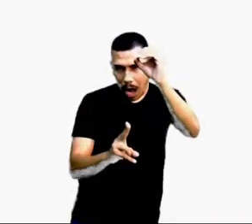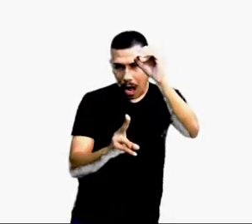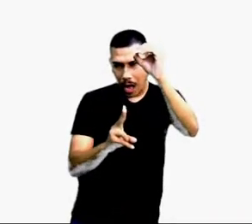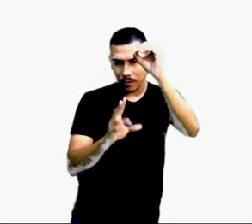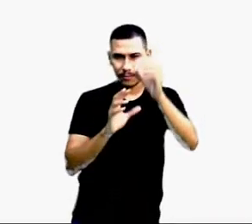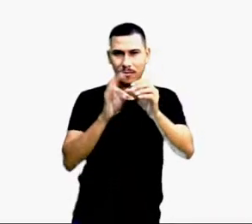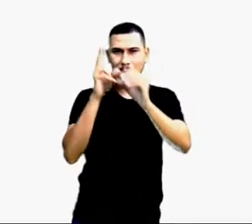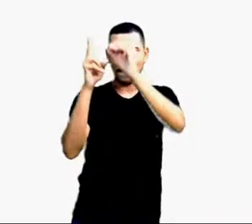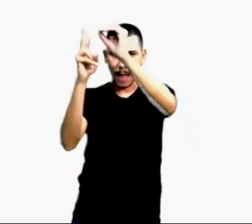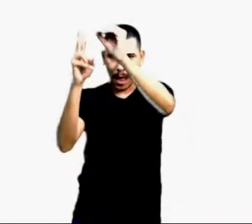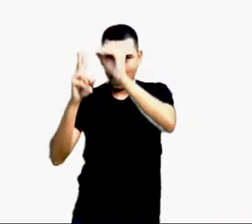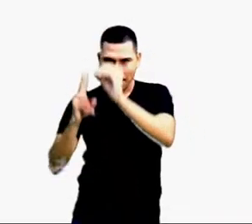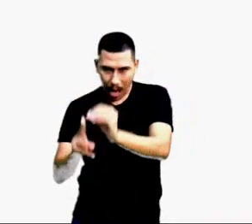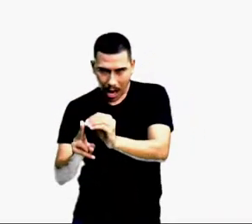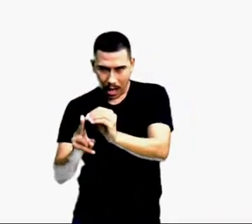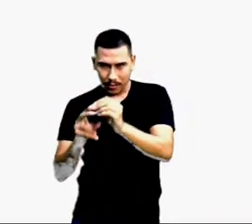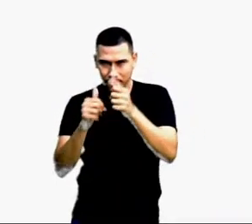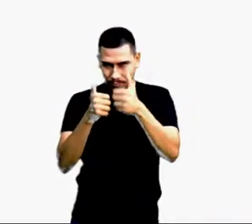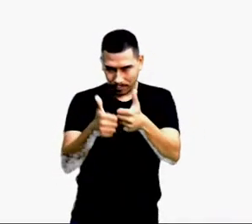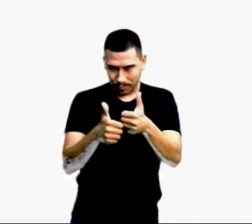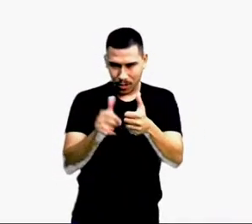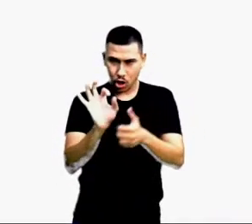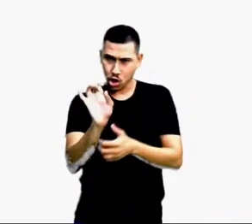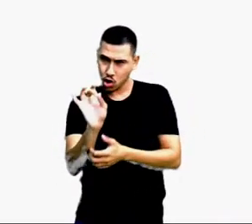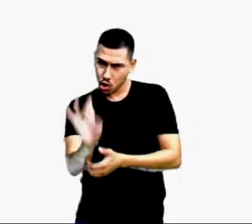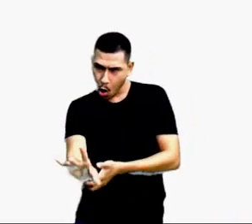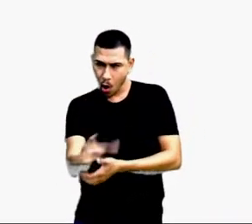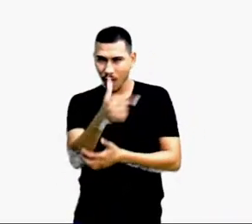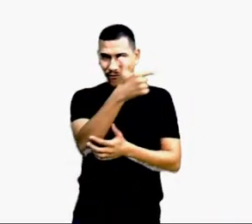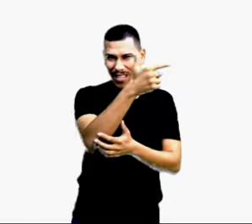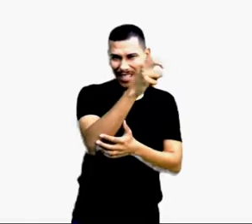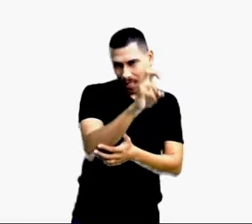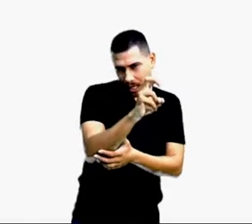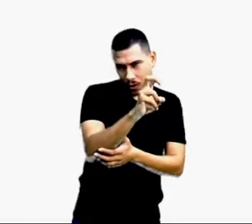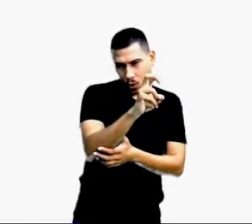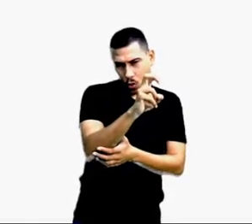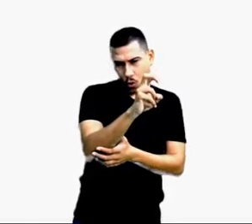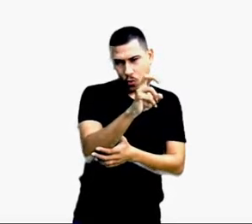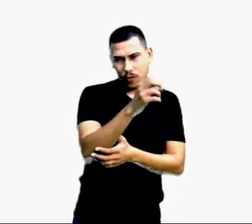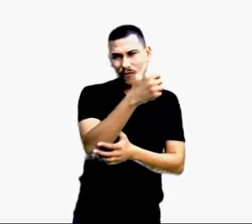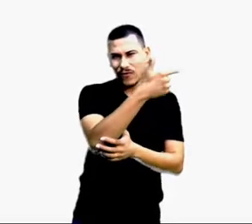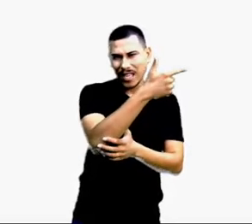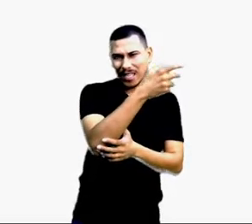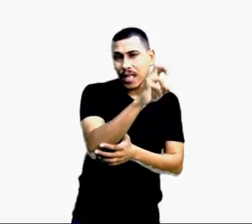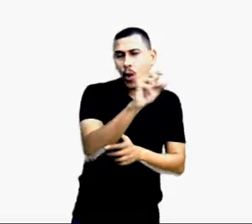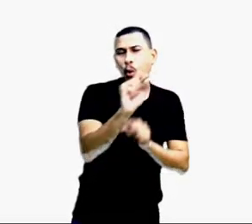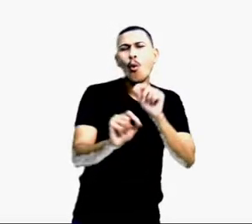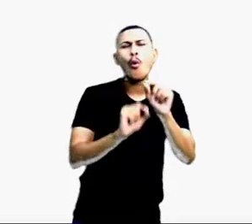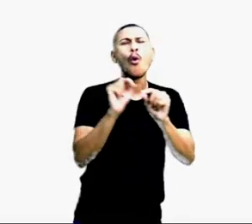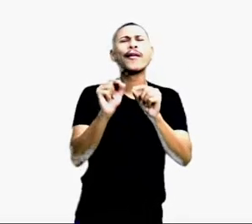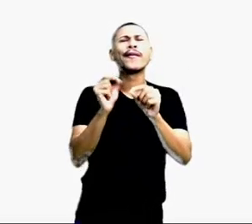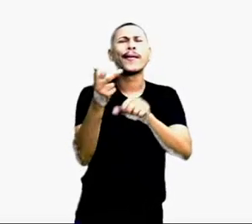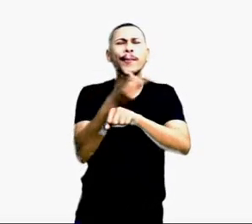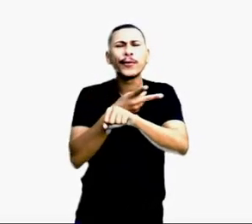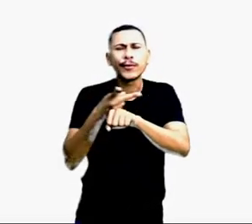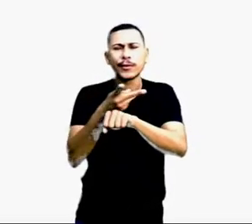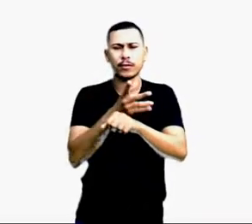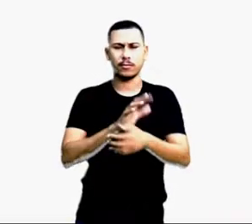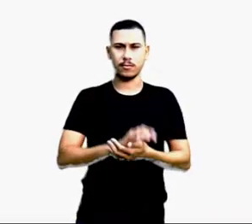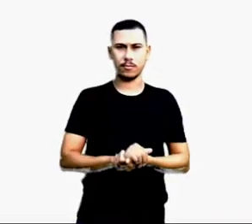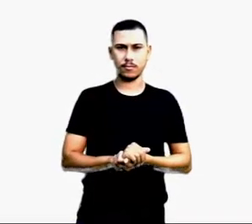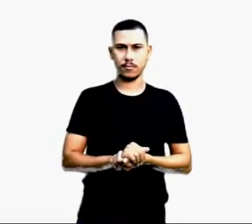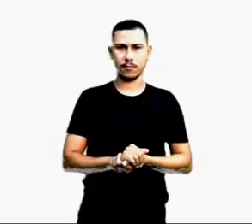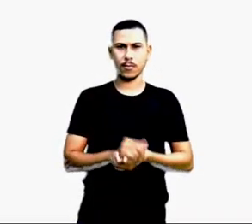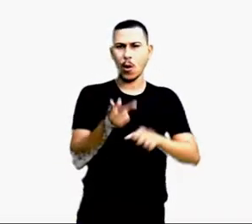estão em cima, dois zeros embaixo. Vai ficar apenas 25. 25, o que que eu estou procurando? Eu